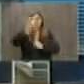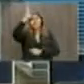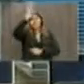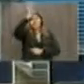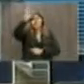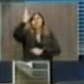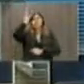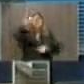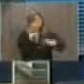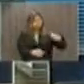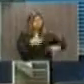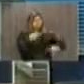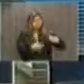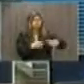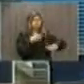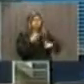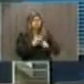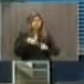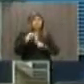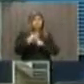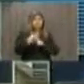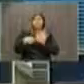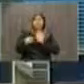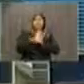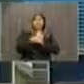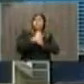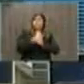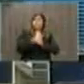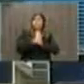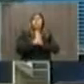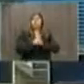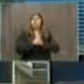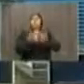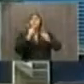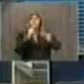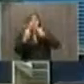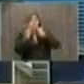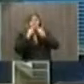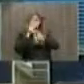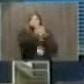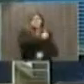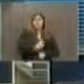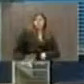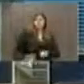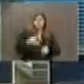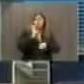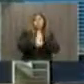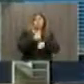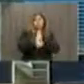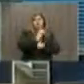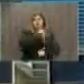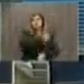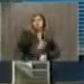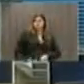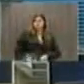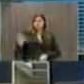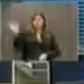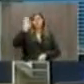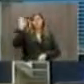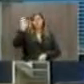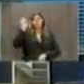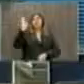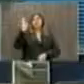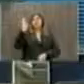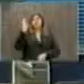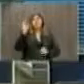uma política autônoma, mas dialogando, dialogando com o governo estadual, dialogando com o governo federal, para humanizar e combater a